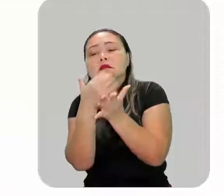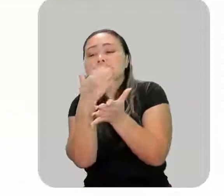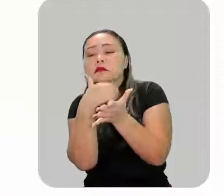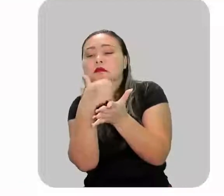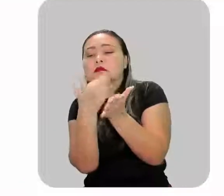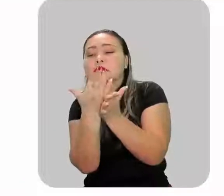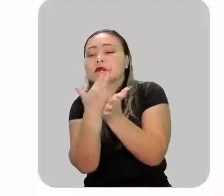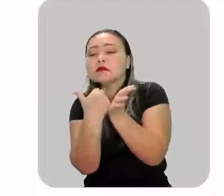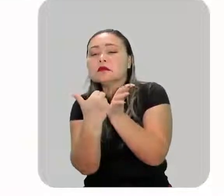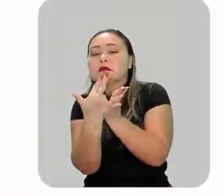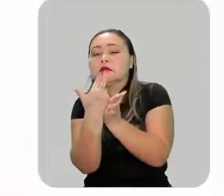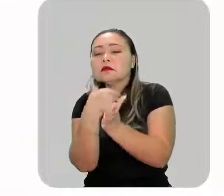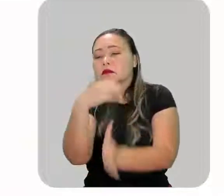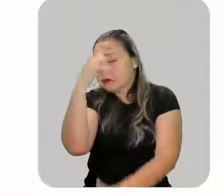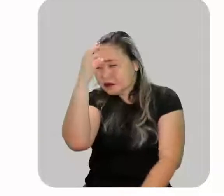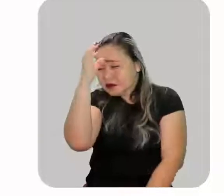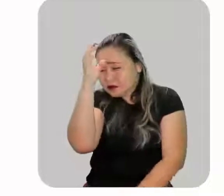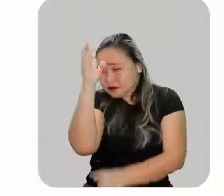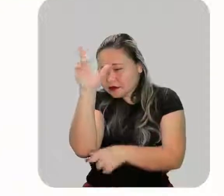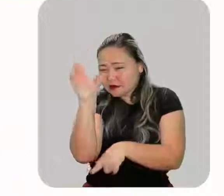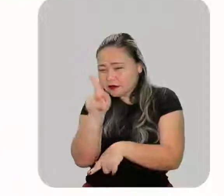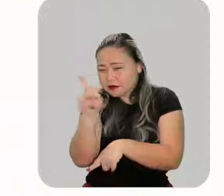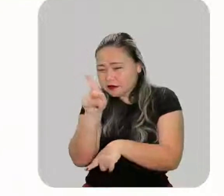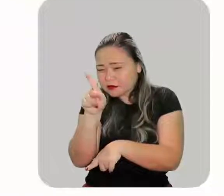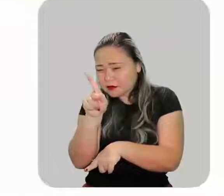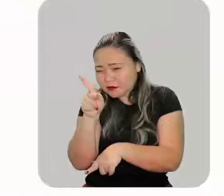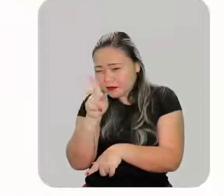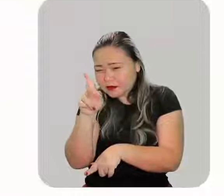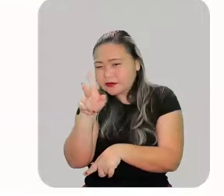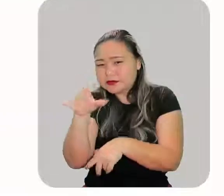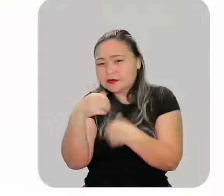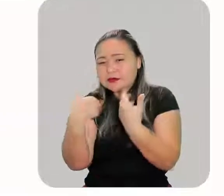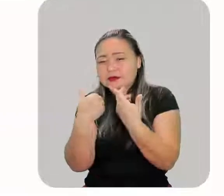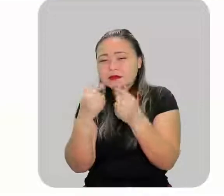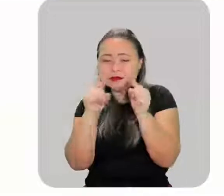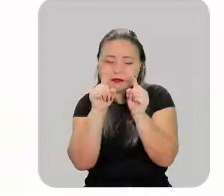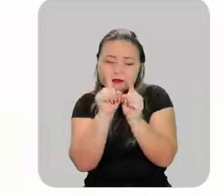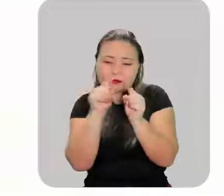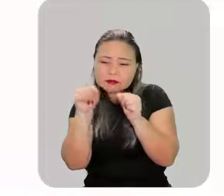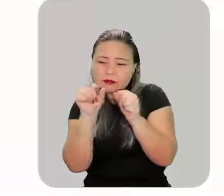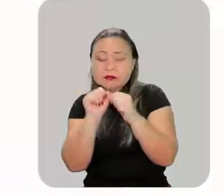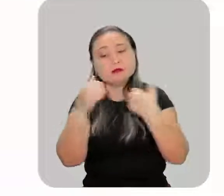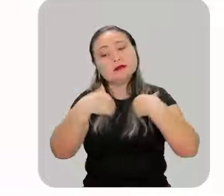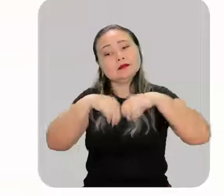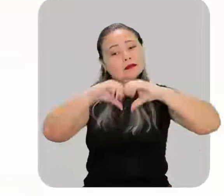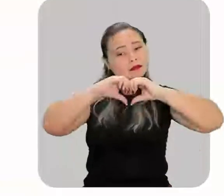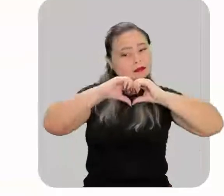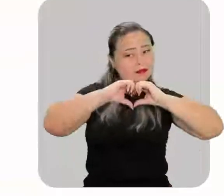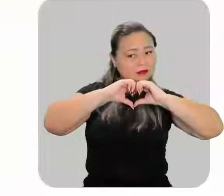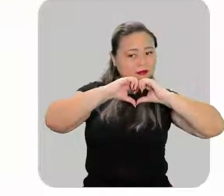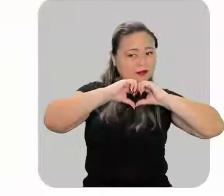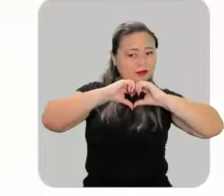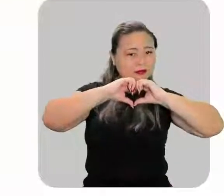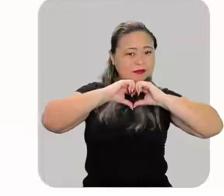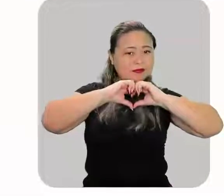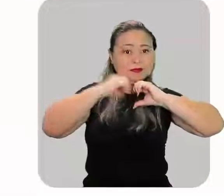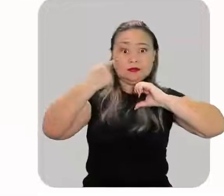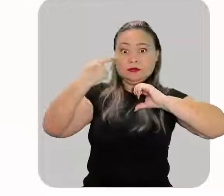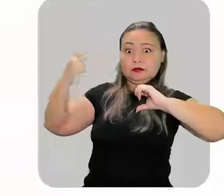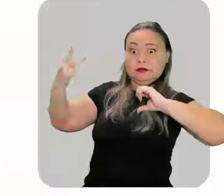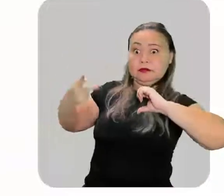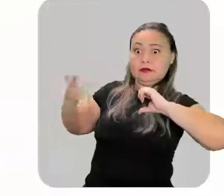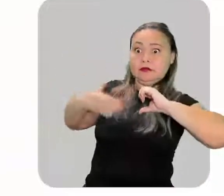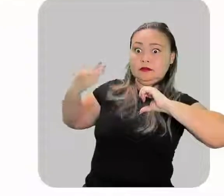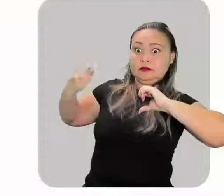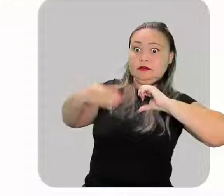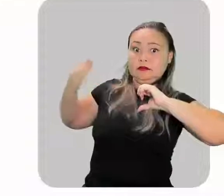maçãzinha. A tia, né? A tia lá do ensino fundamental 1. Era um quadradinho, né? Aí agora até me assustei, 2 de mim, como sou... O